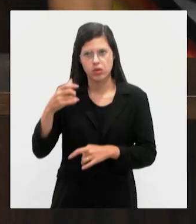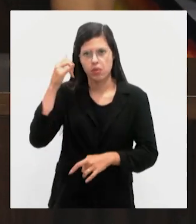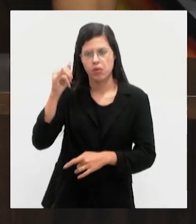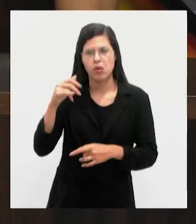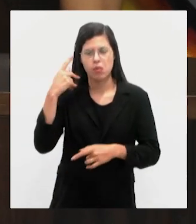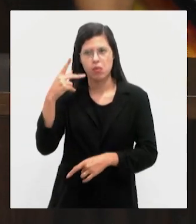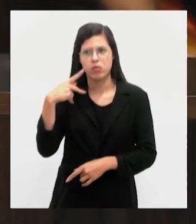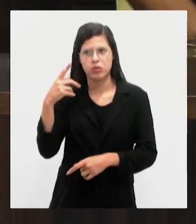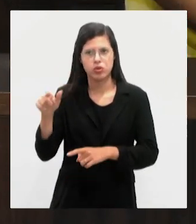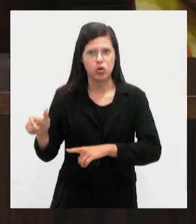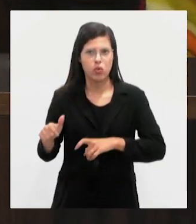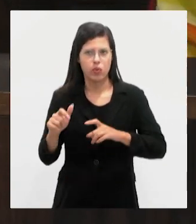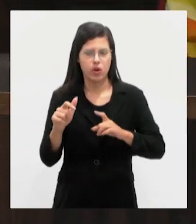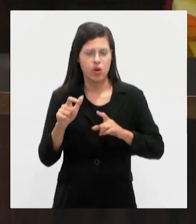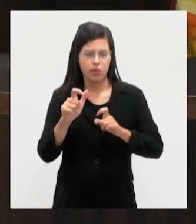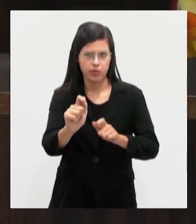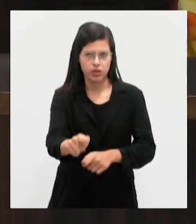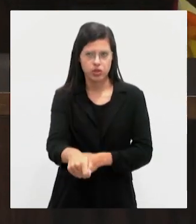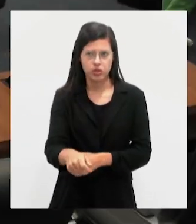Agrária e Pesqueira.